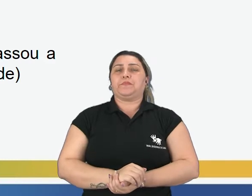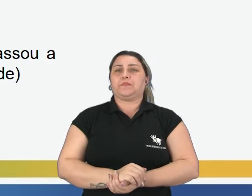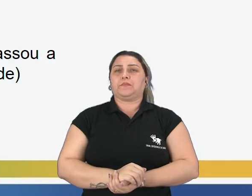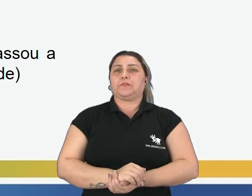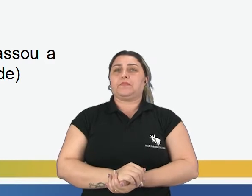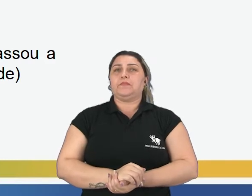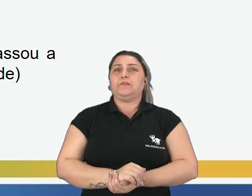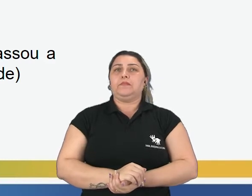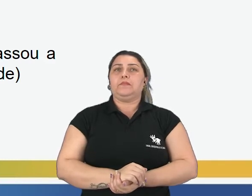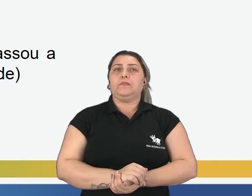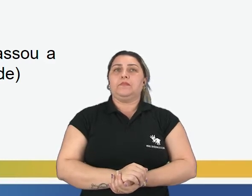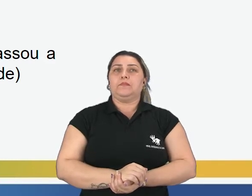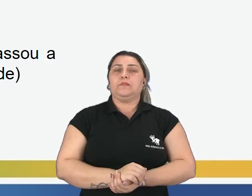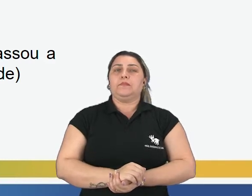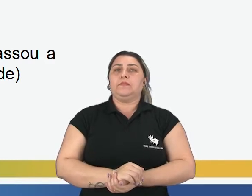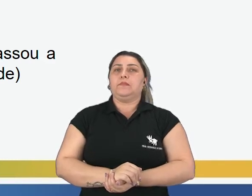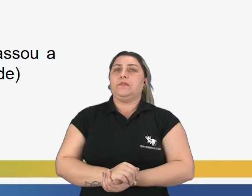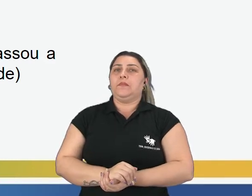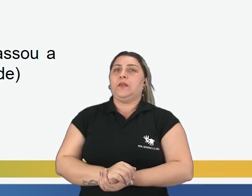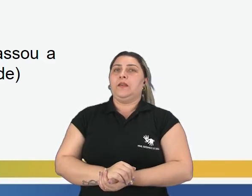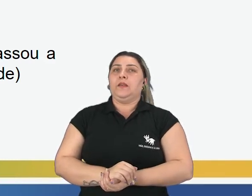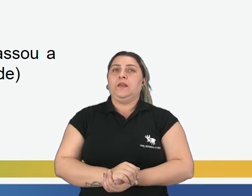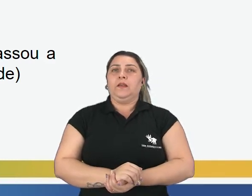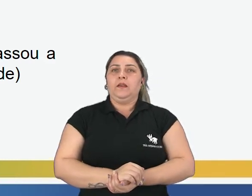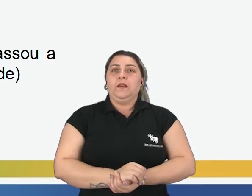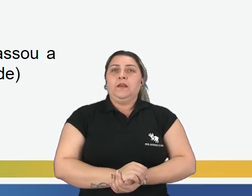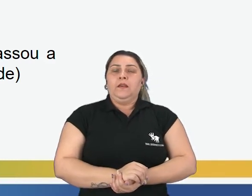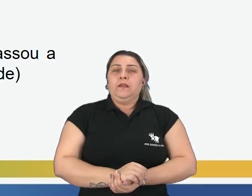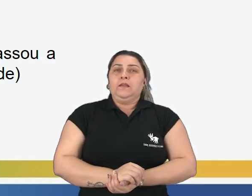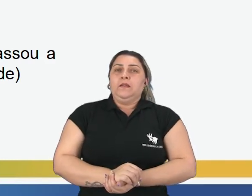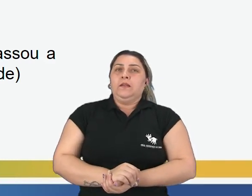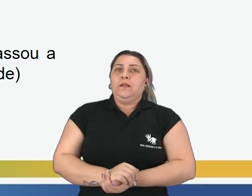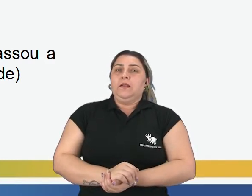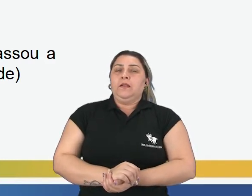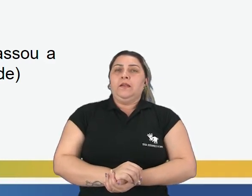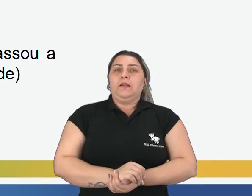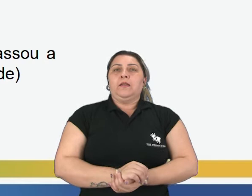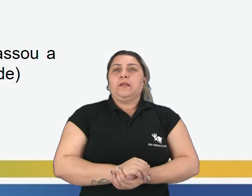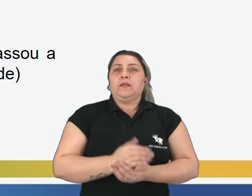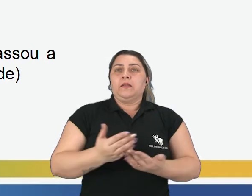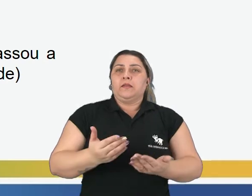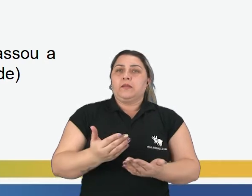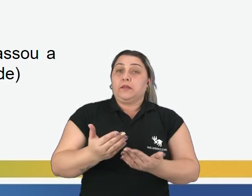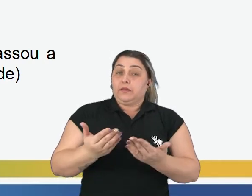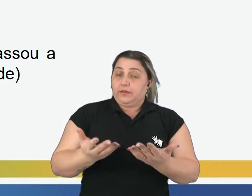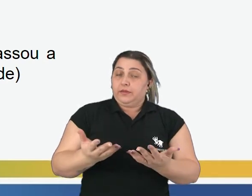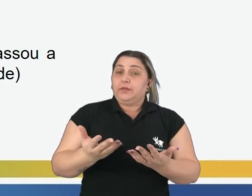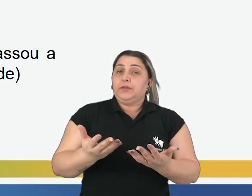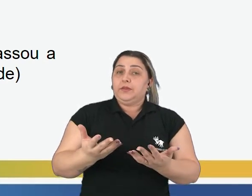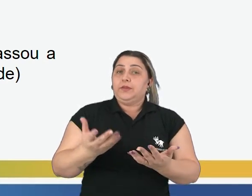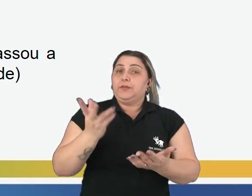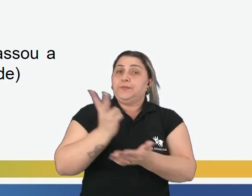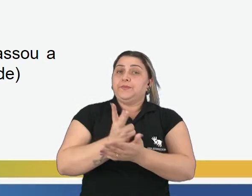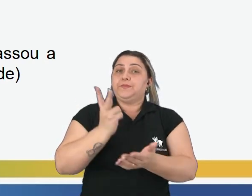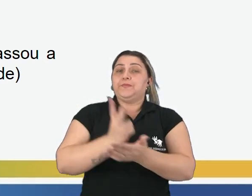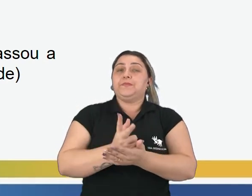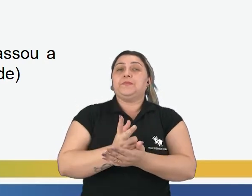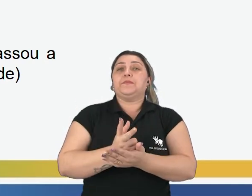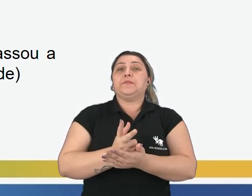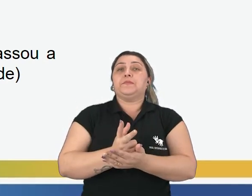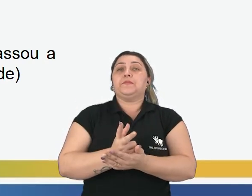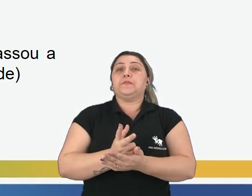rainha levou tão a sério a história que passou a usar sua coroa diariamente, e assim ela ficou conhecida por